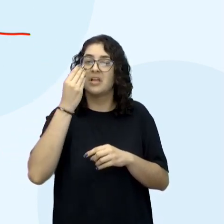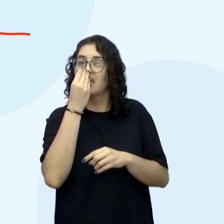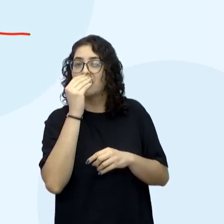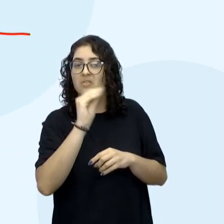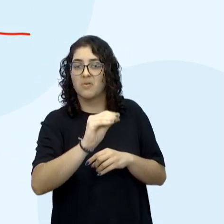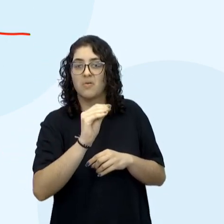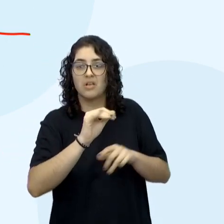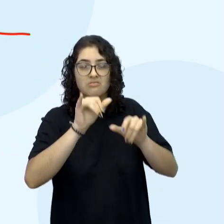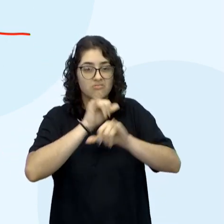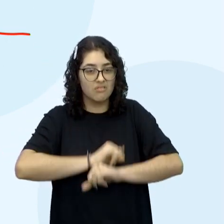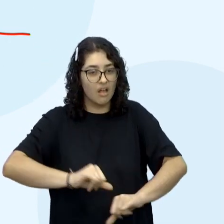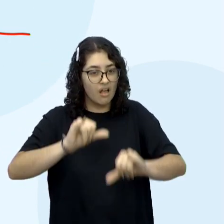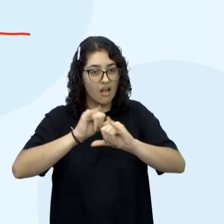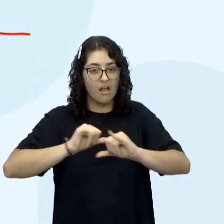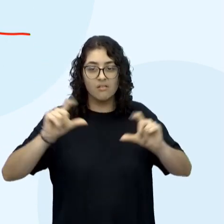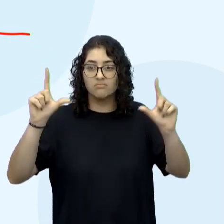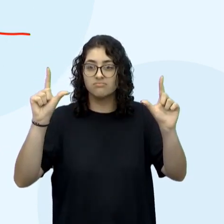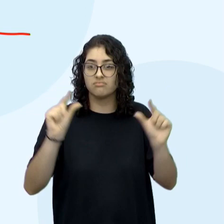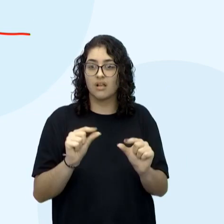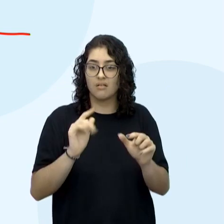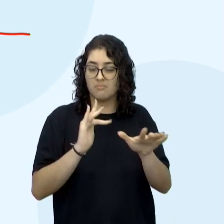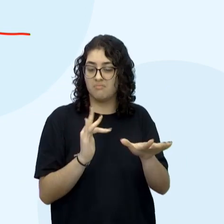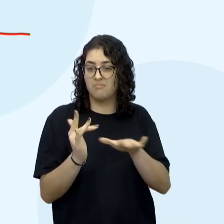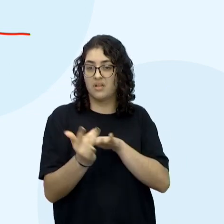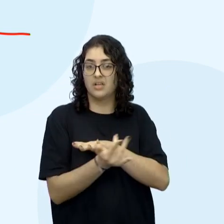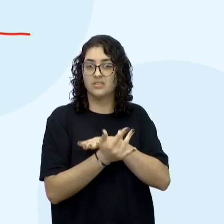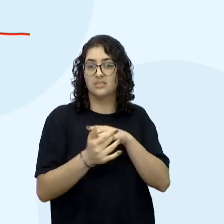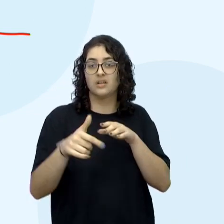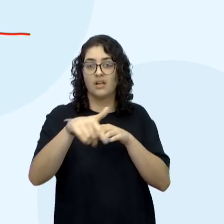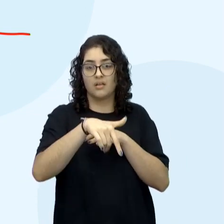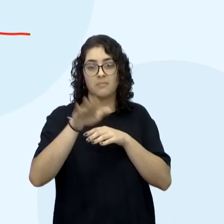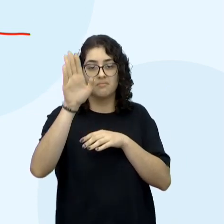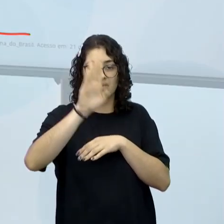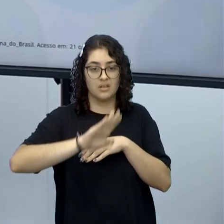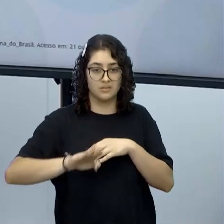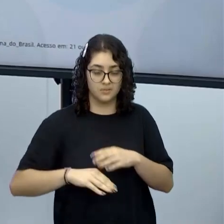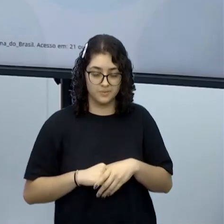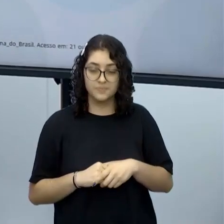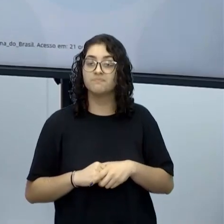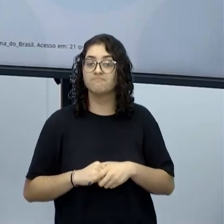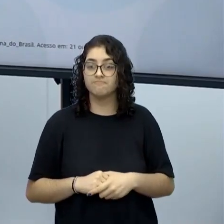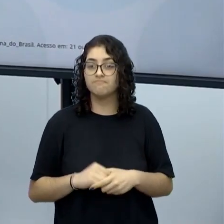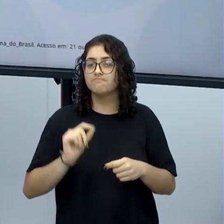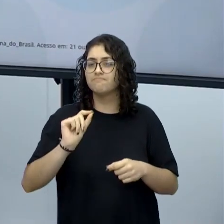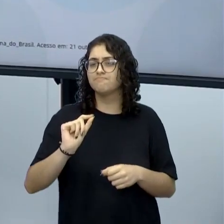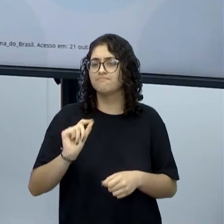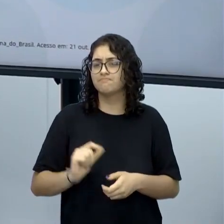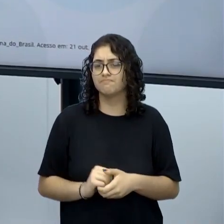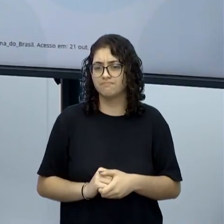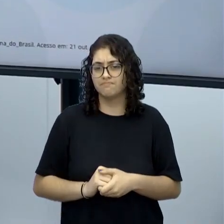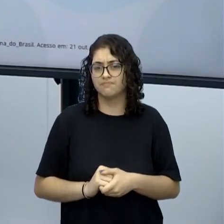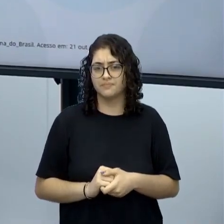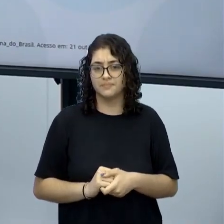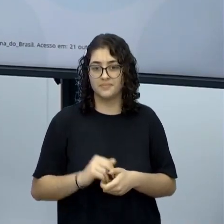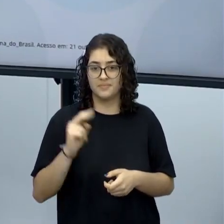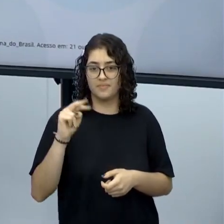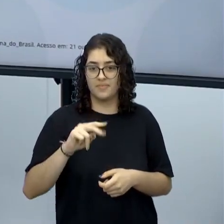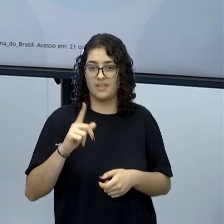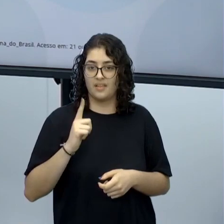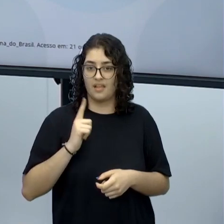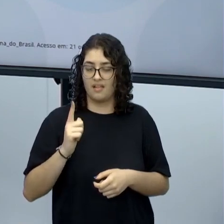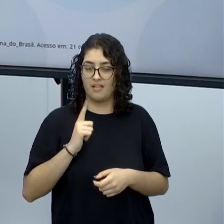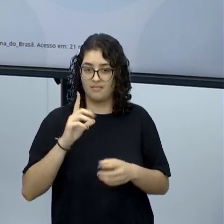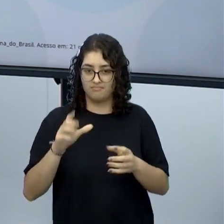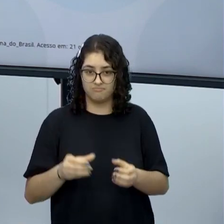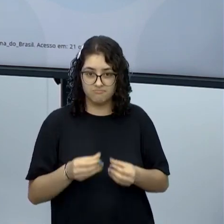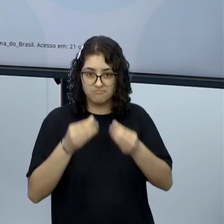pouca divulgação na mídia local. O que acontece? Vamos lá. Cheguei com o Oscar na mão.